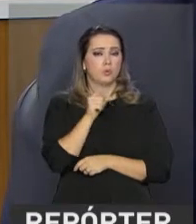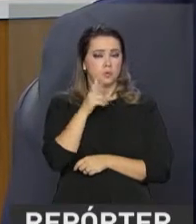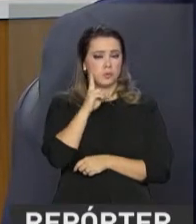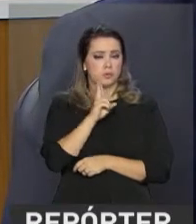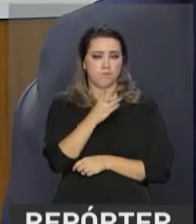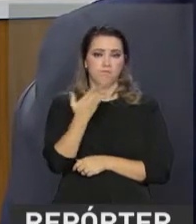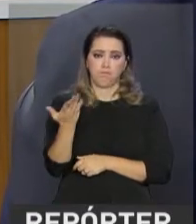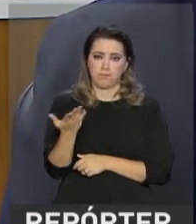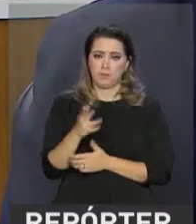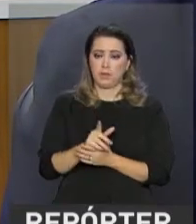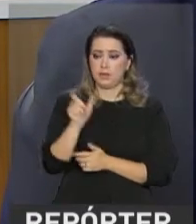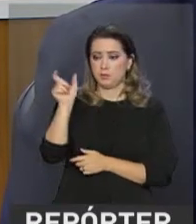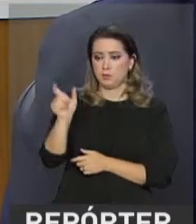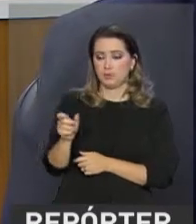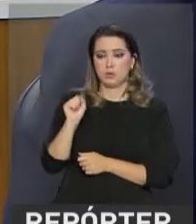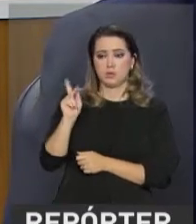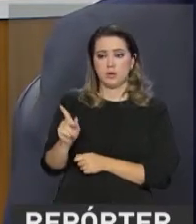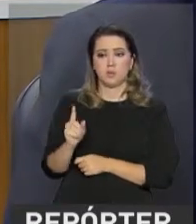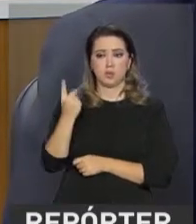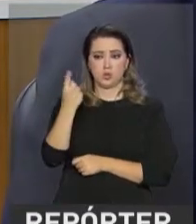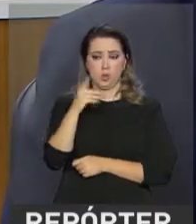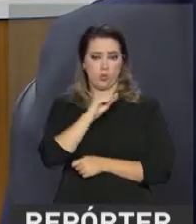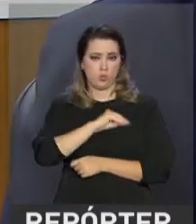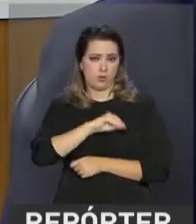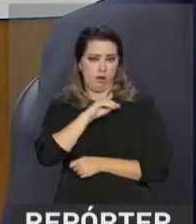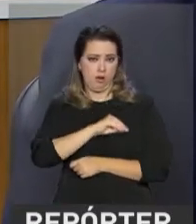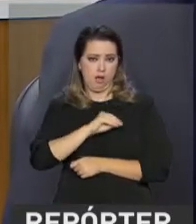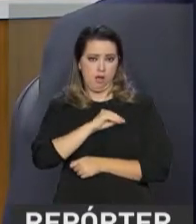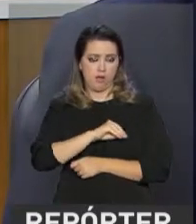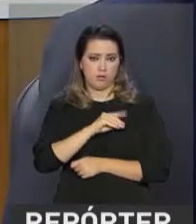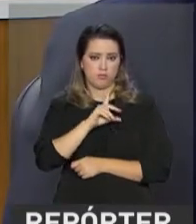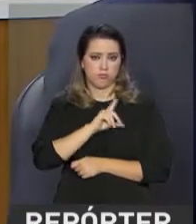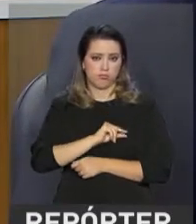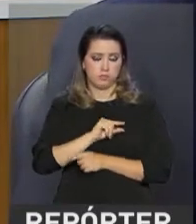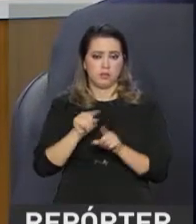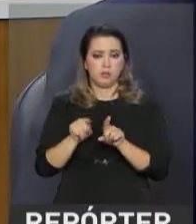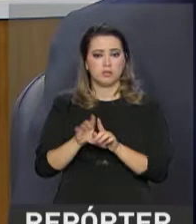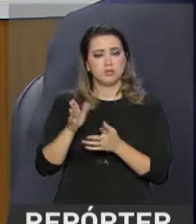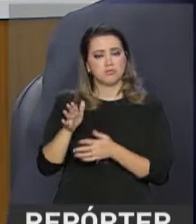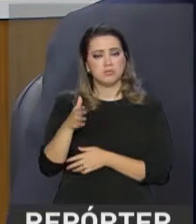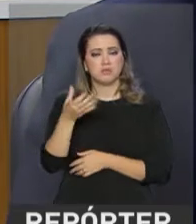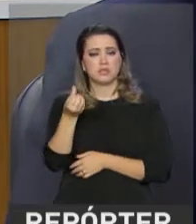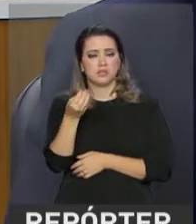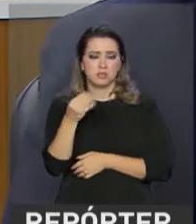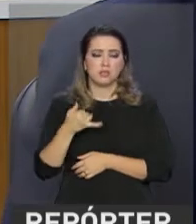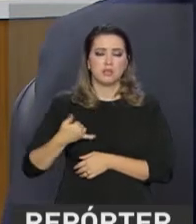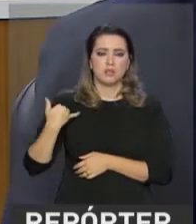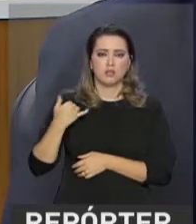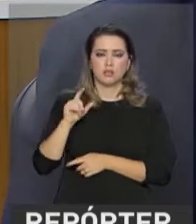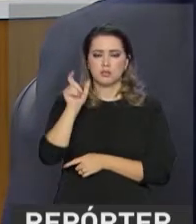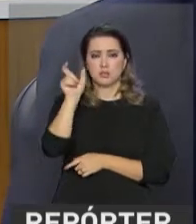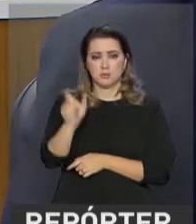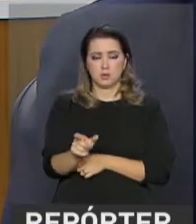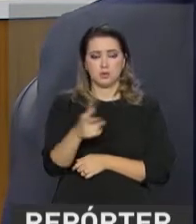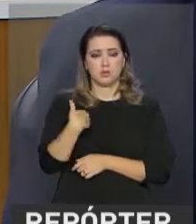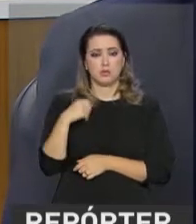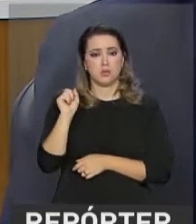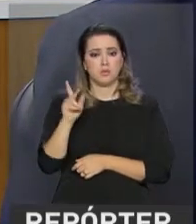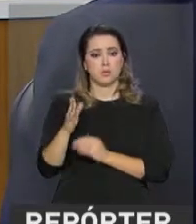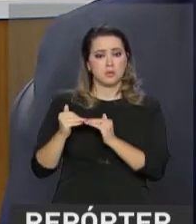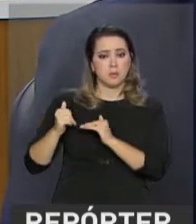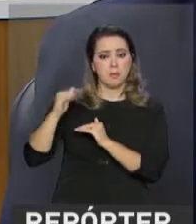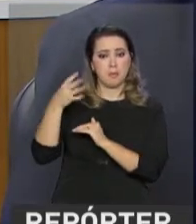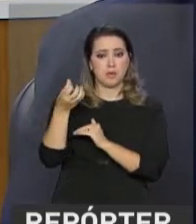as pessoas que se aposentam ganhando um salário mínimo em média se aposentou com 60 anos de idade e as pessoas que se aposentam ganhando